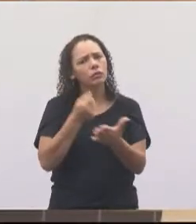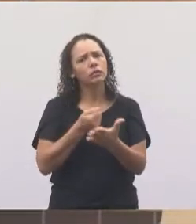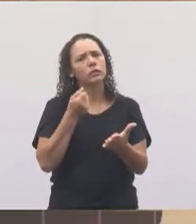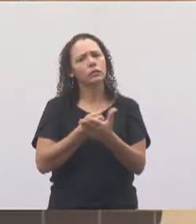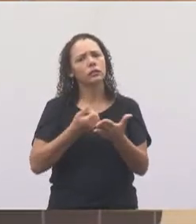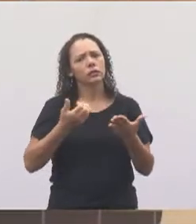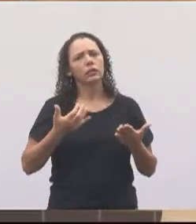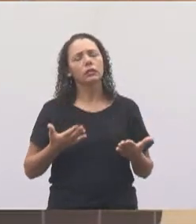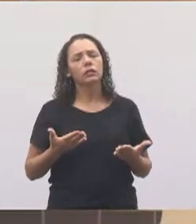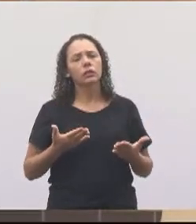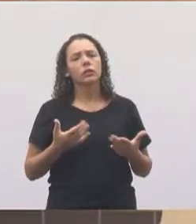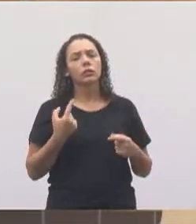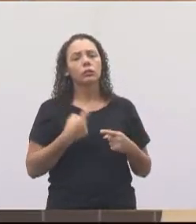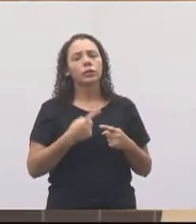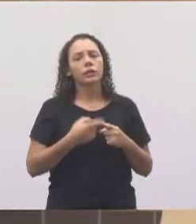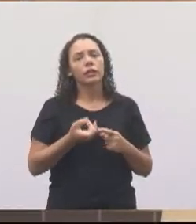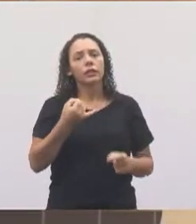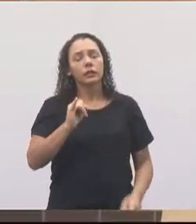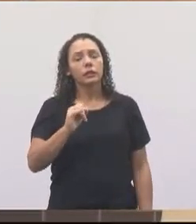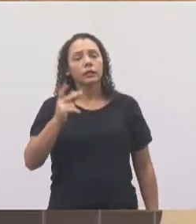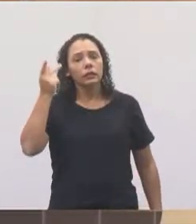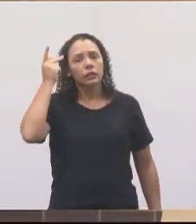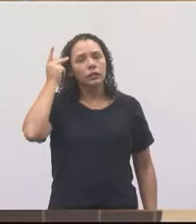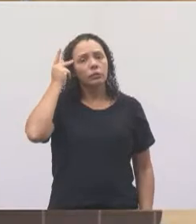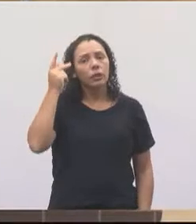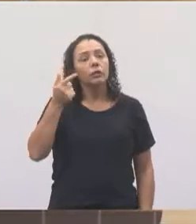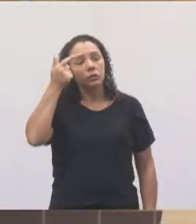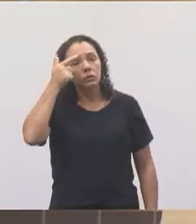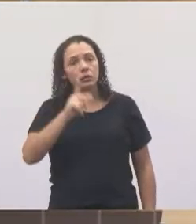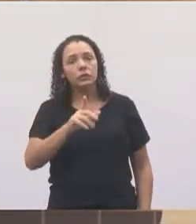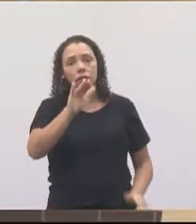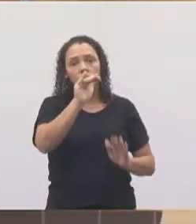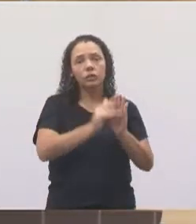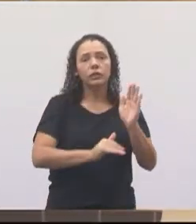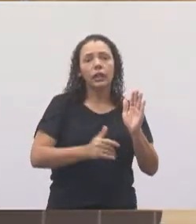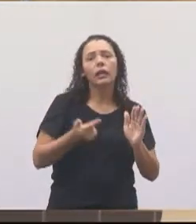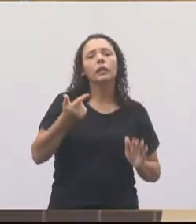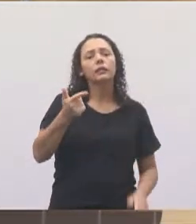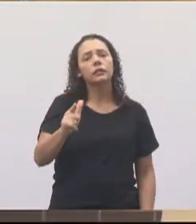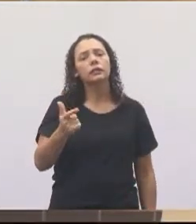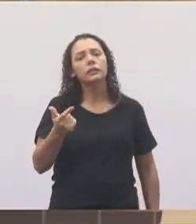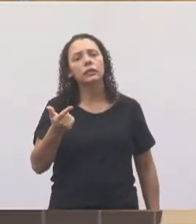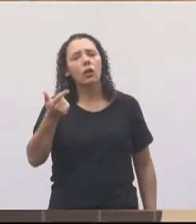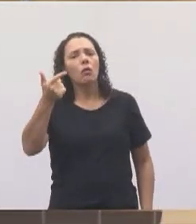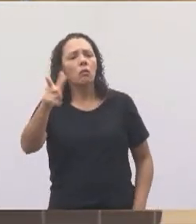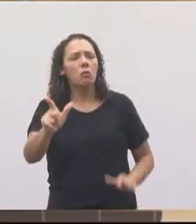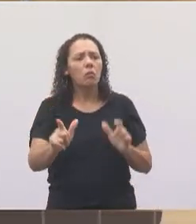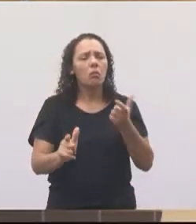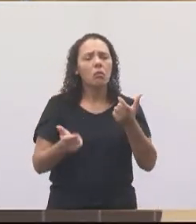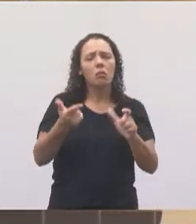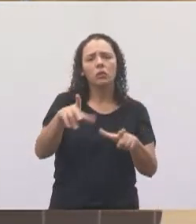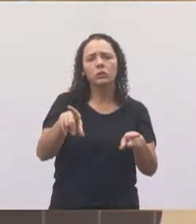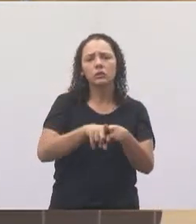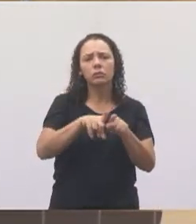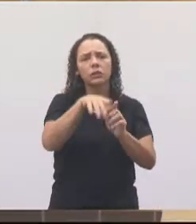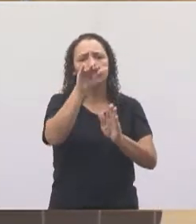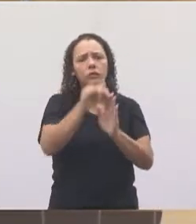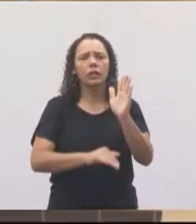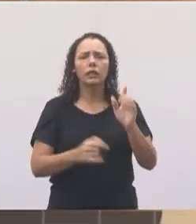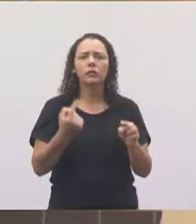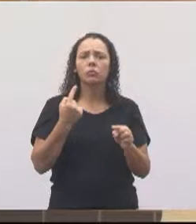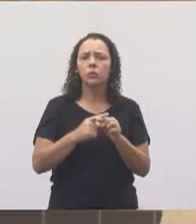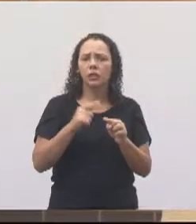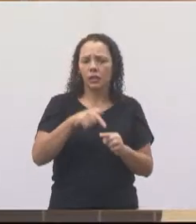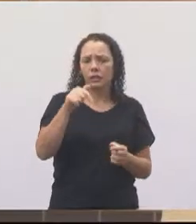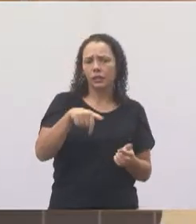lutando, porque se no governo do estado de São Paulo deu certo a revogação, se em outras unidades da federação deu certo, por que não